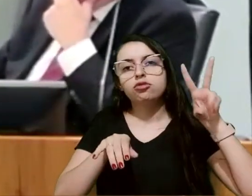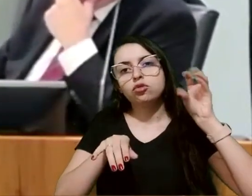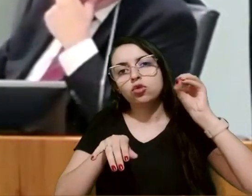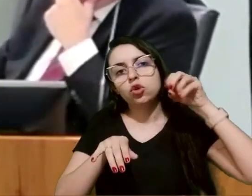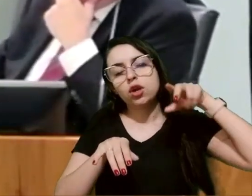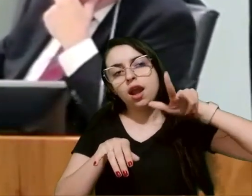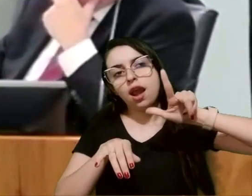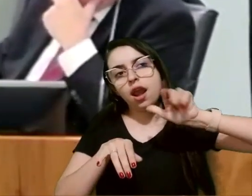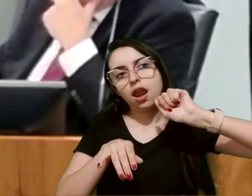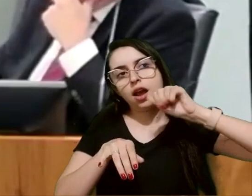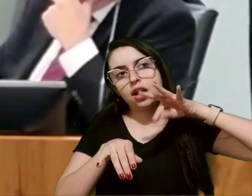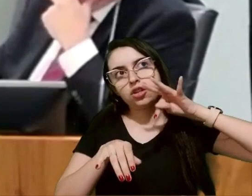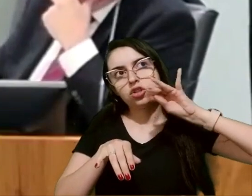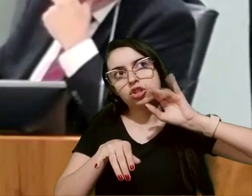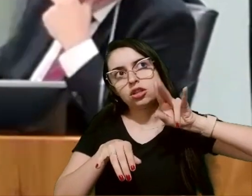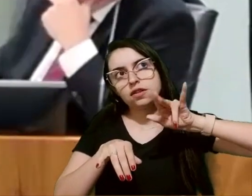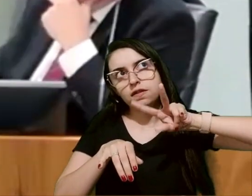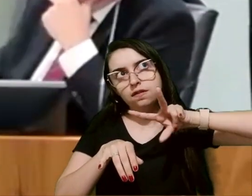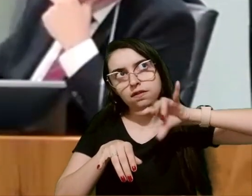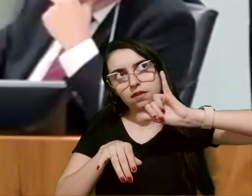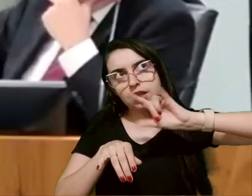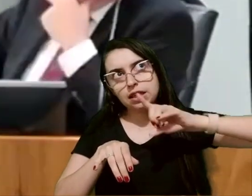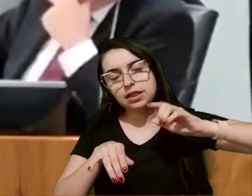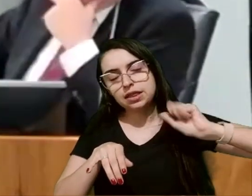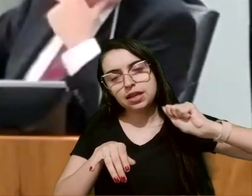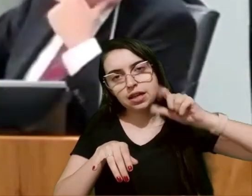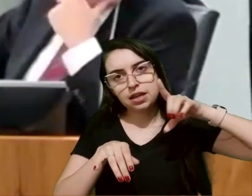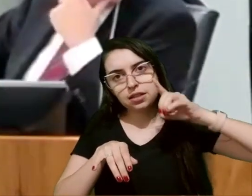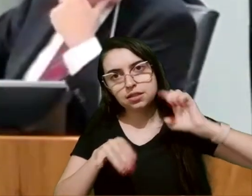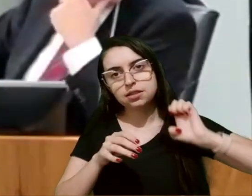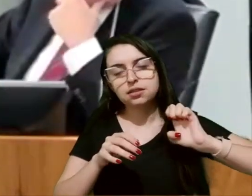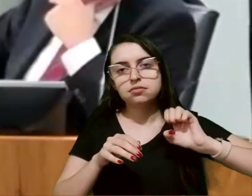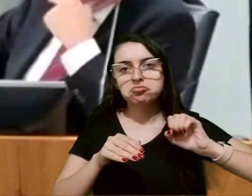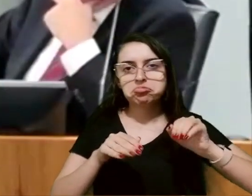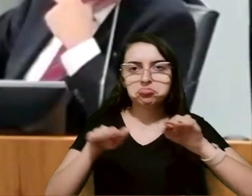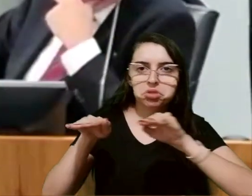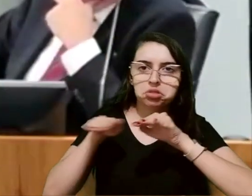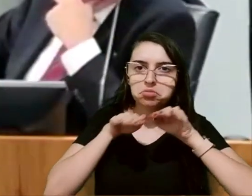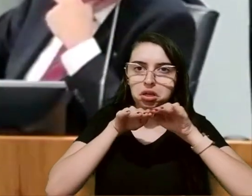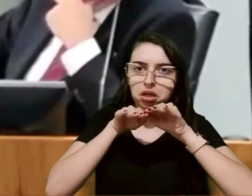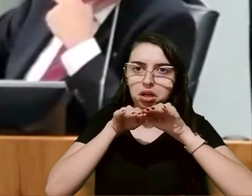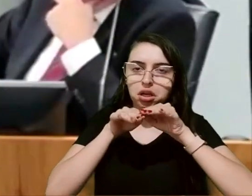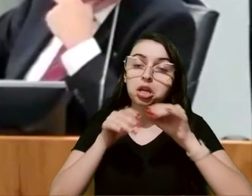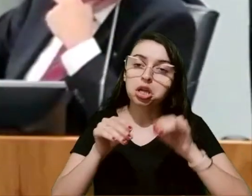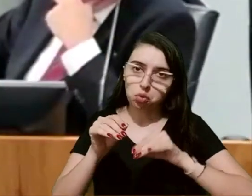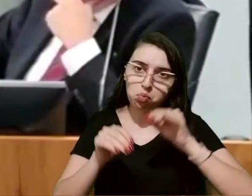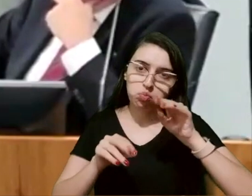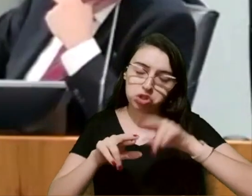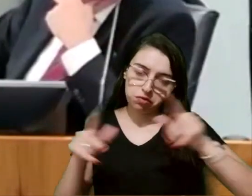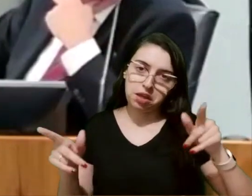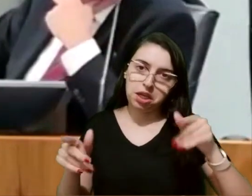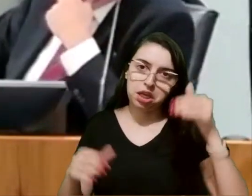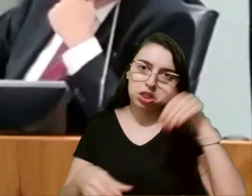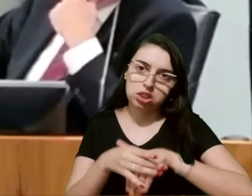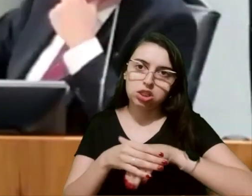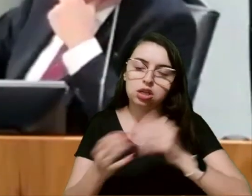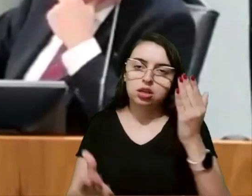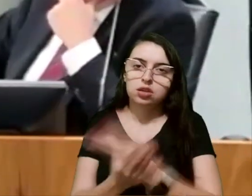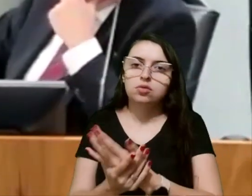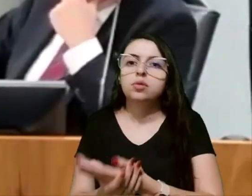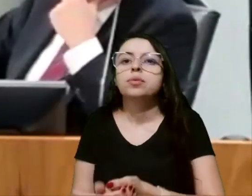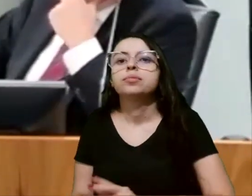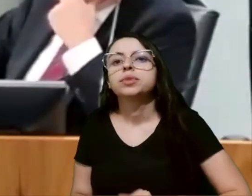à volatilidade judiciária, e volatilidade judiciária ela é definida pela jurimetria como a probabilidade de um caso análogo ser julgado de maneira